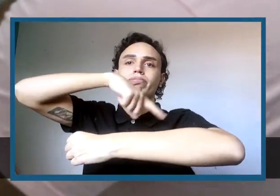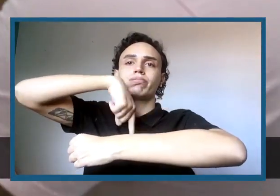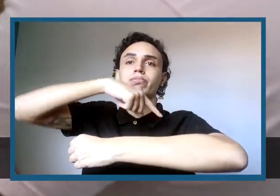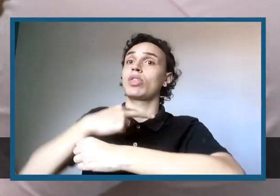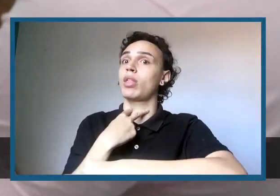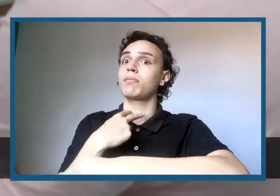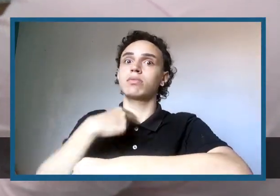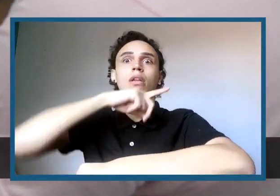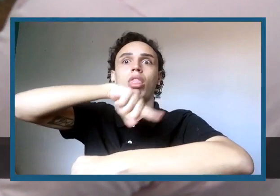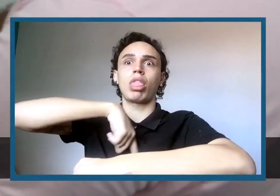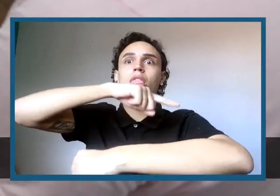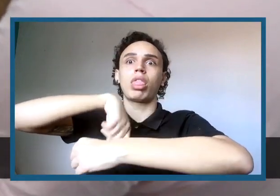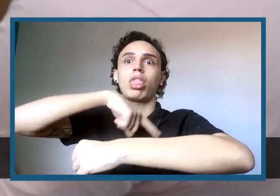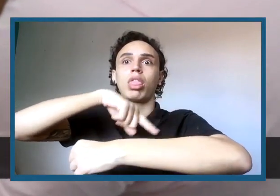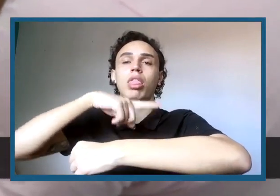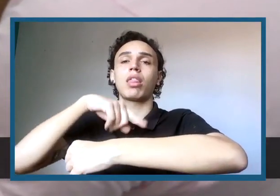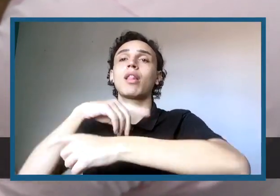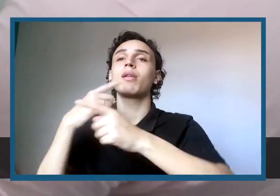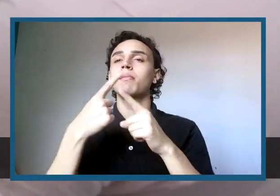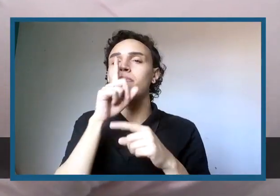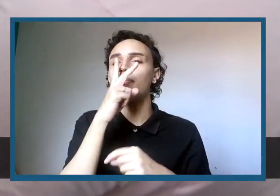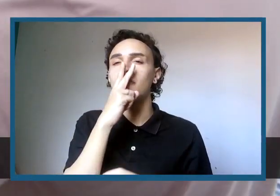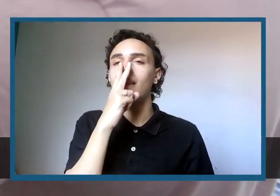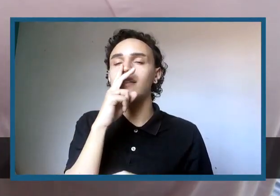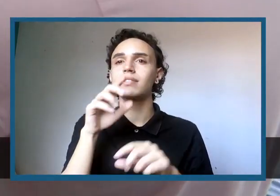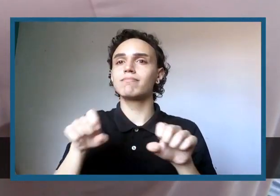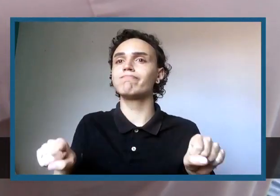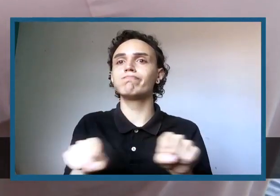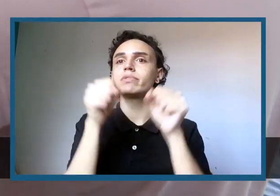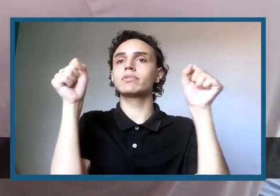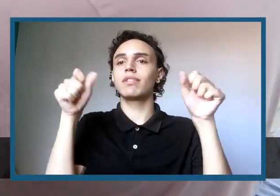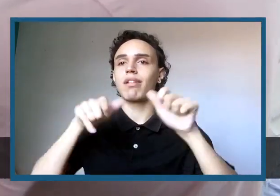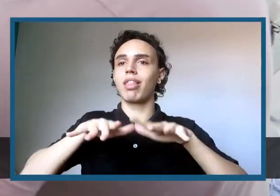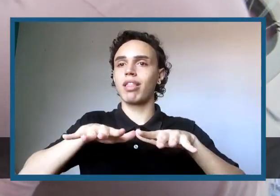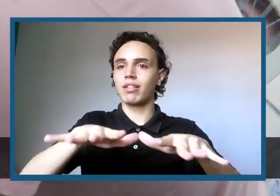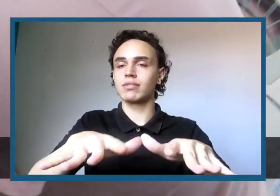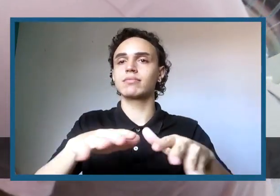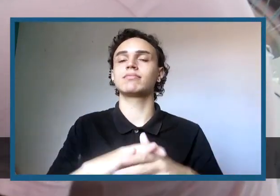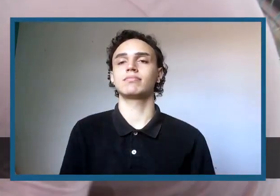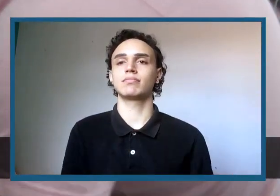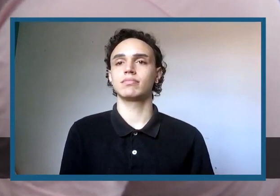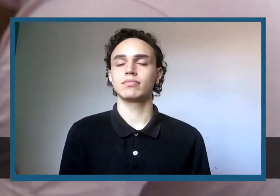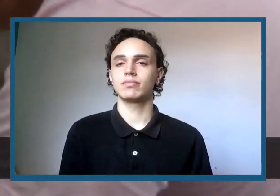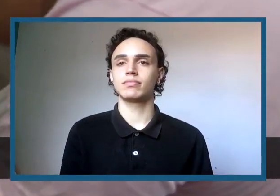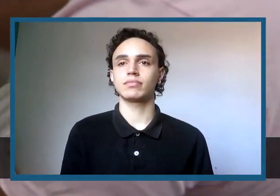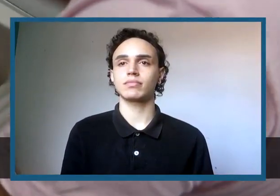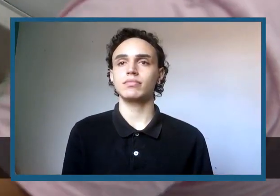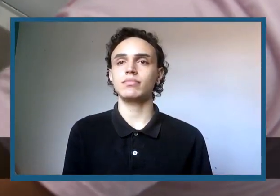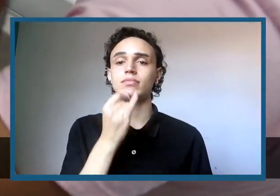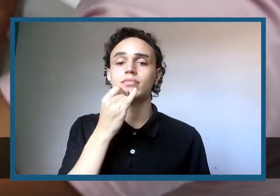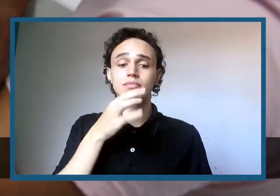grandes ciclos de lavagem, a máquina de lavar, e isso vai estropear o tecido da sua máscara. Eu tenho já um